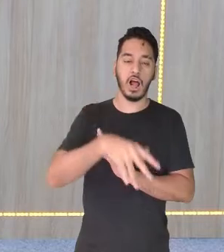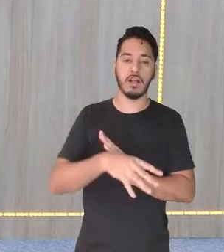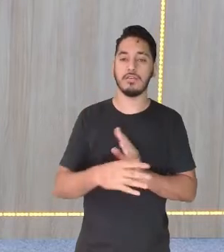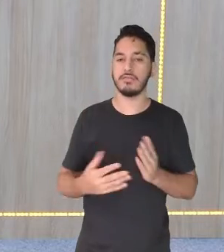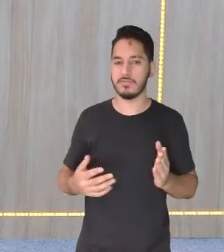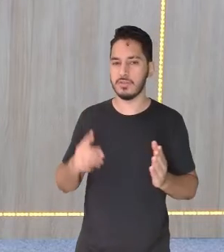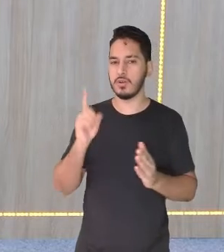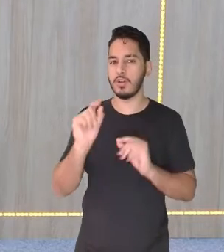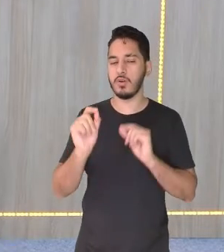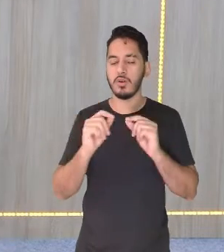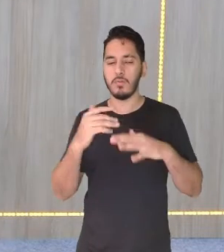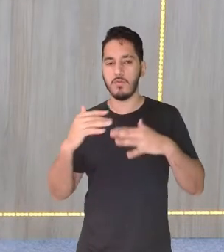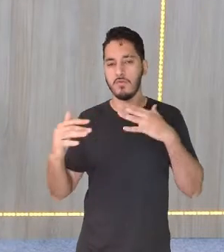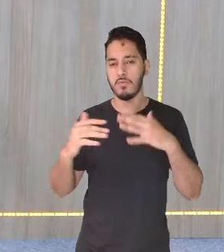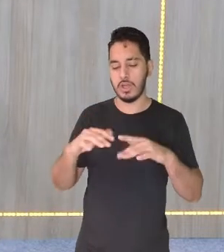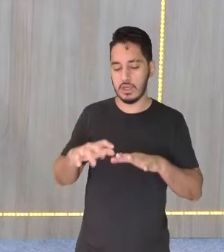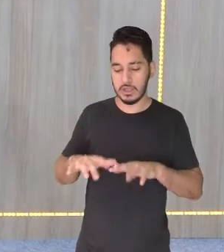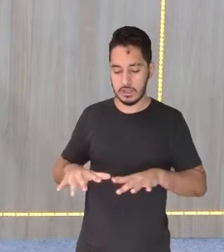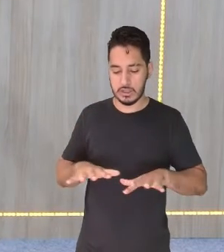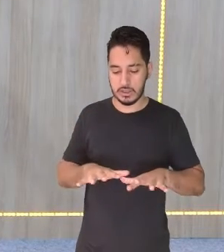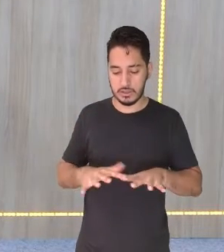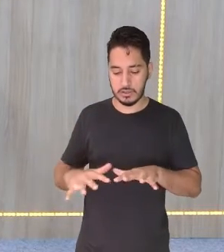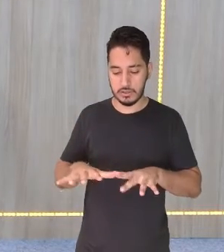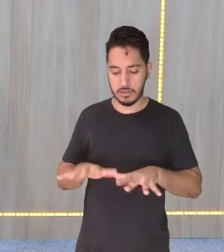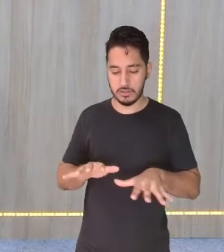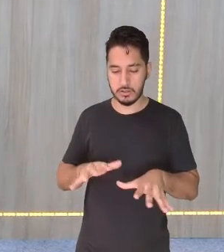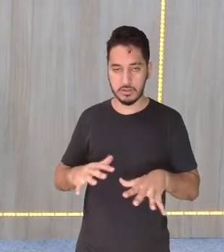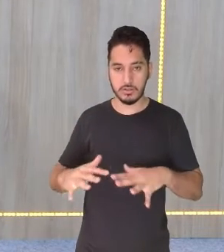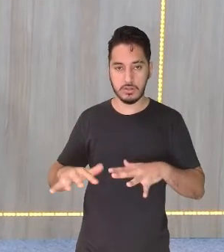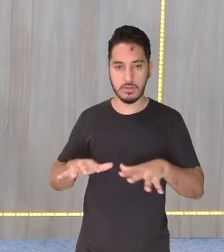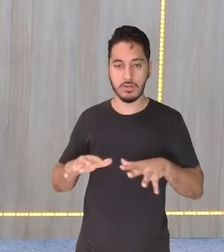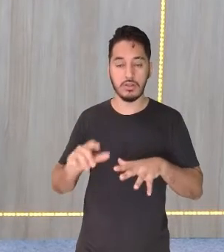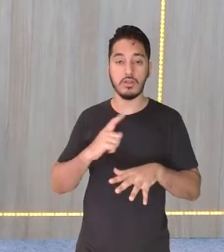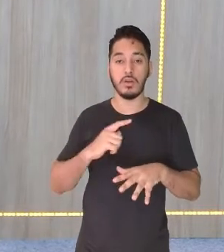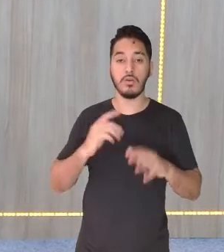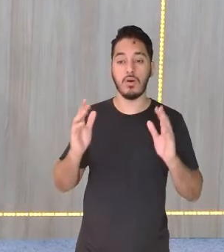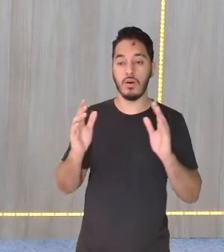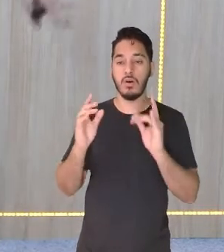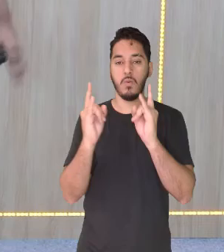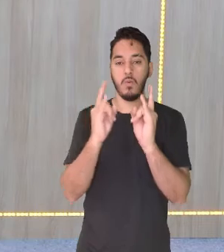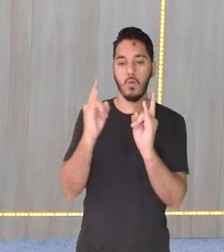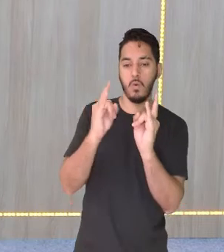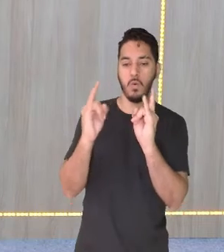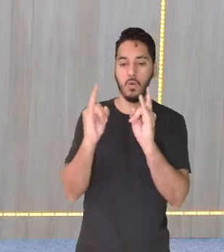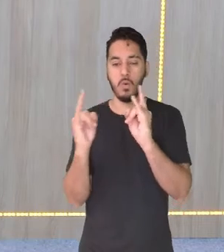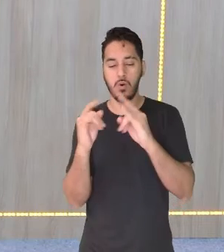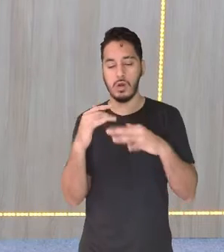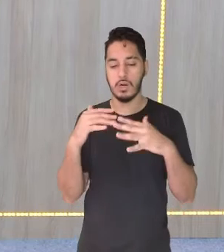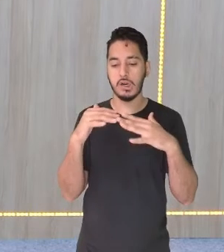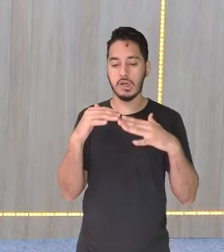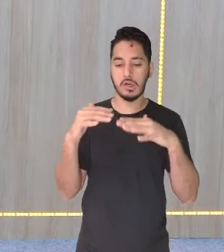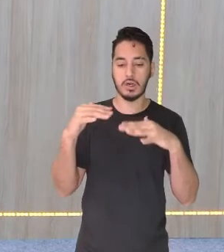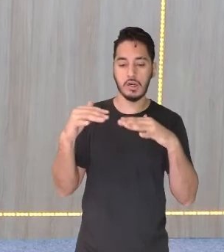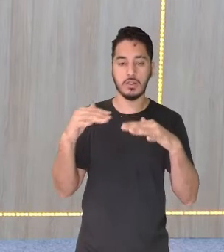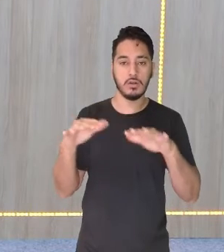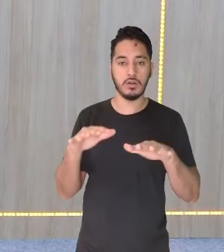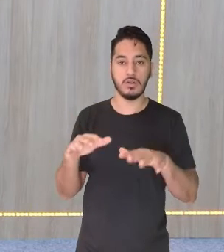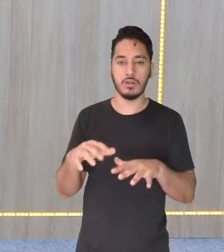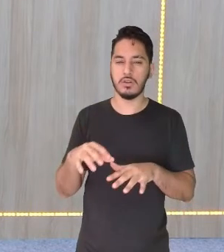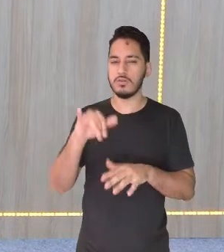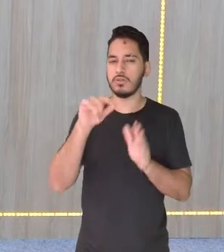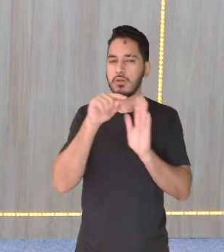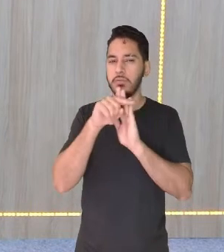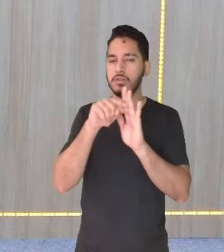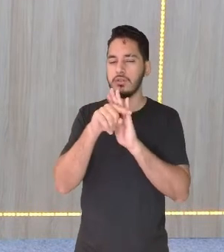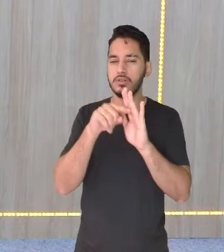aquele movimento do tectônica de placas, né? Quando a gente tem o terremoto, tem aquela falha bem conhecida. Se você pesquisar